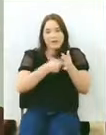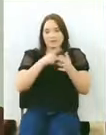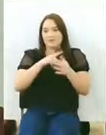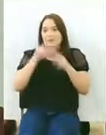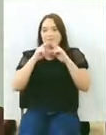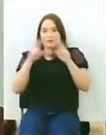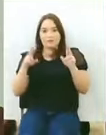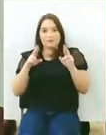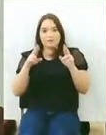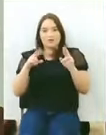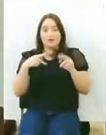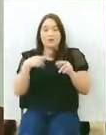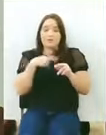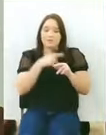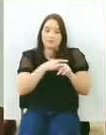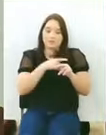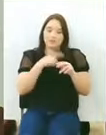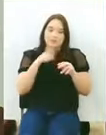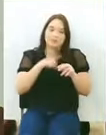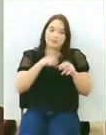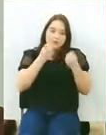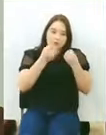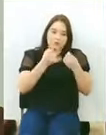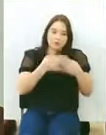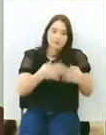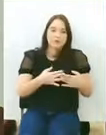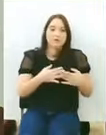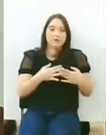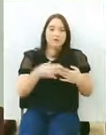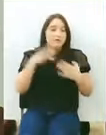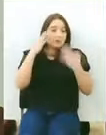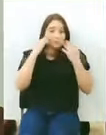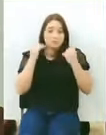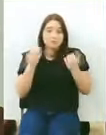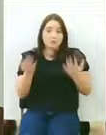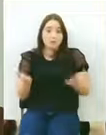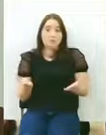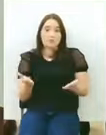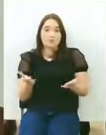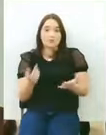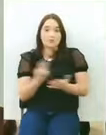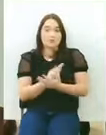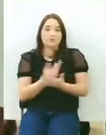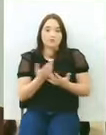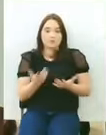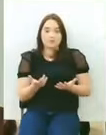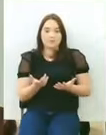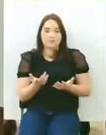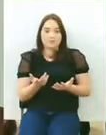conselho. E eu tinha que me explicar, da onde que veio essa arranhada? Eu sei lá.